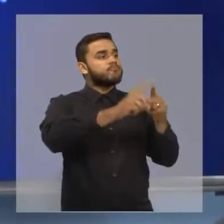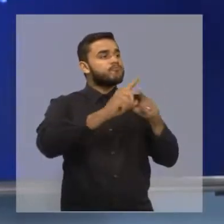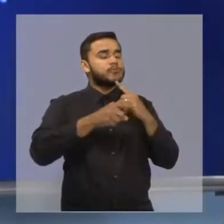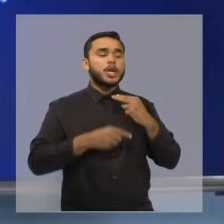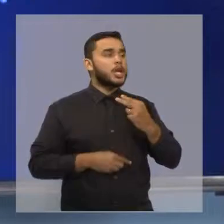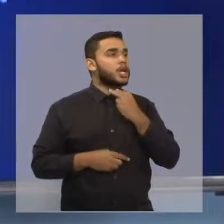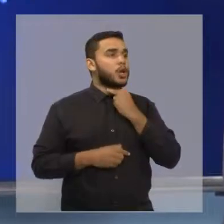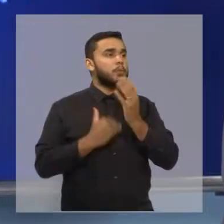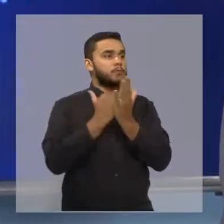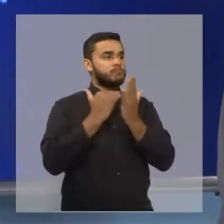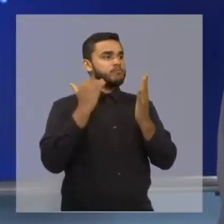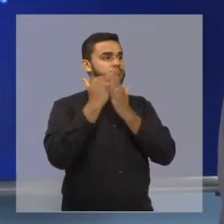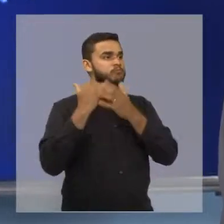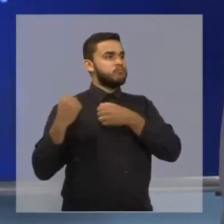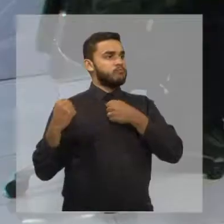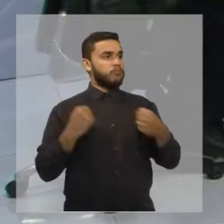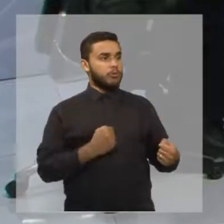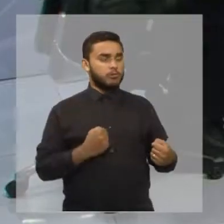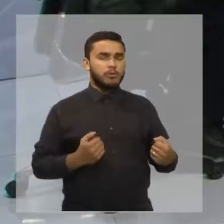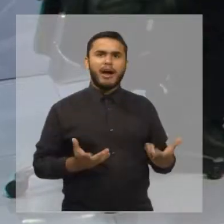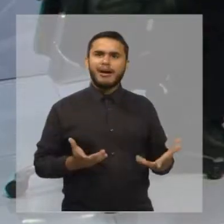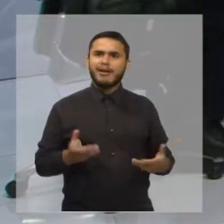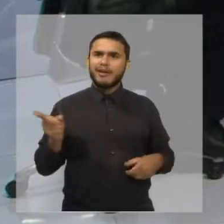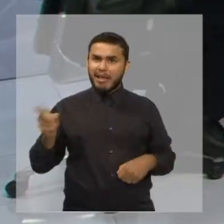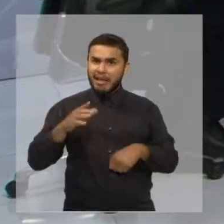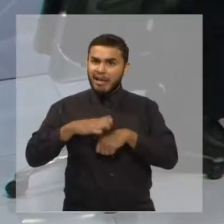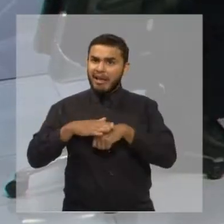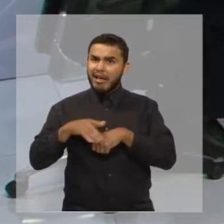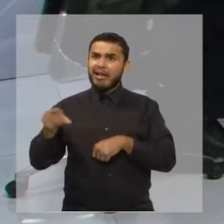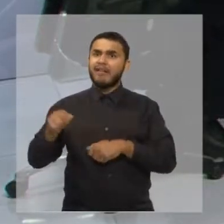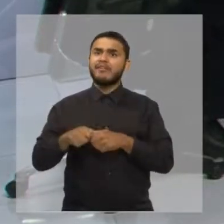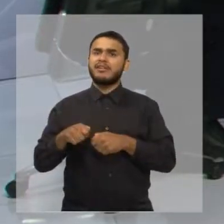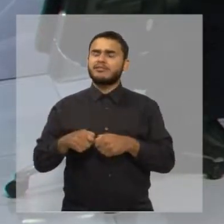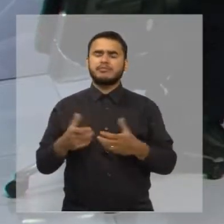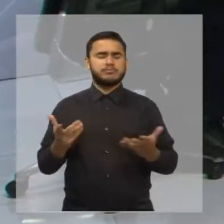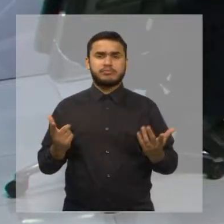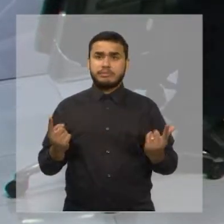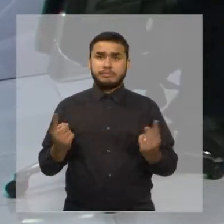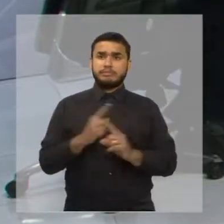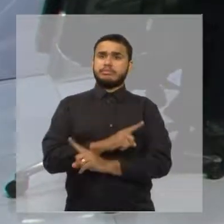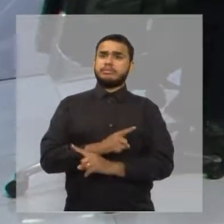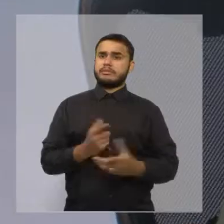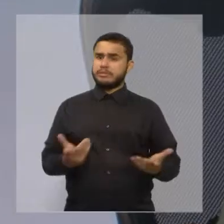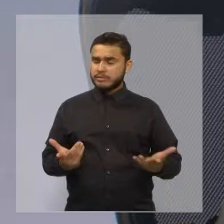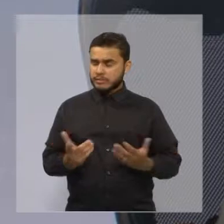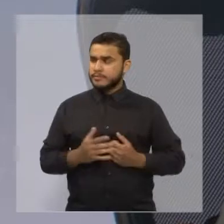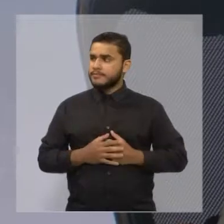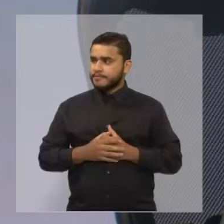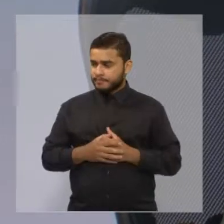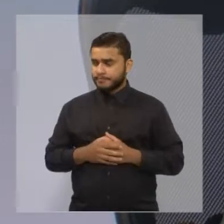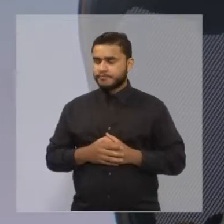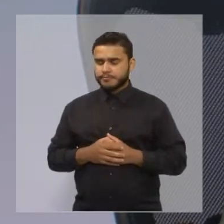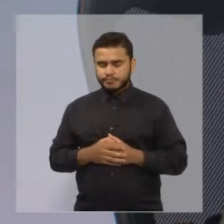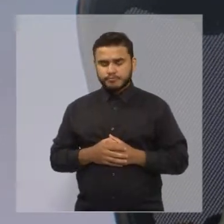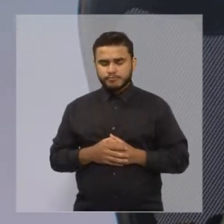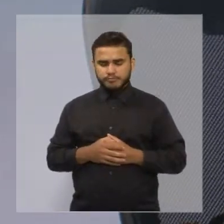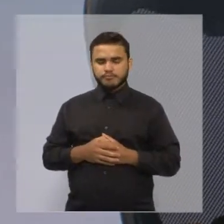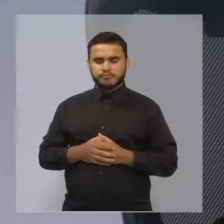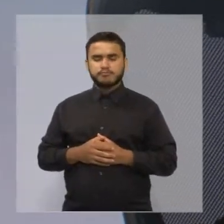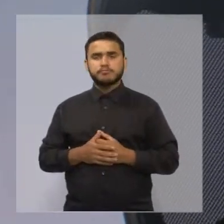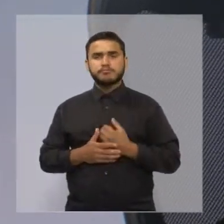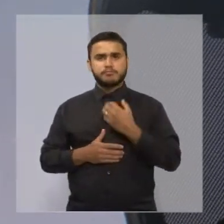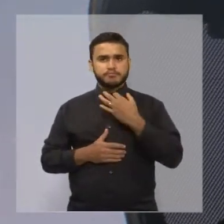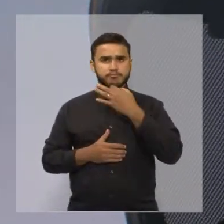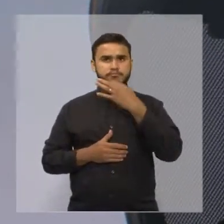tempo. Professor Clésio Arruda, qual é a sua... Acho que vamos começar pelos interesses do funcionamento institucional,